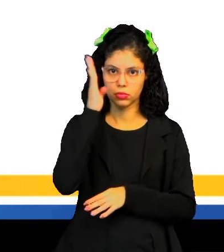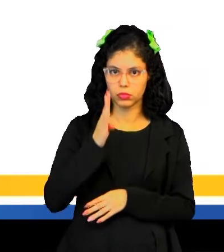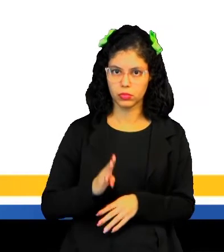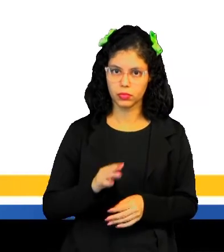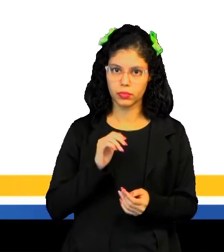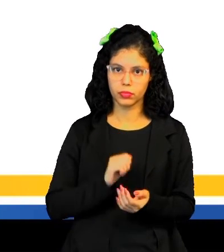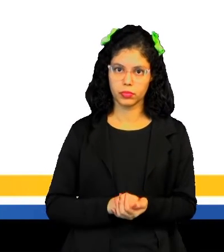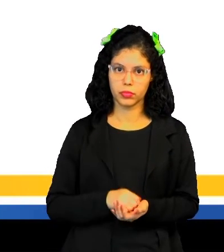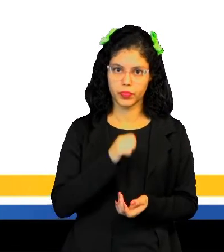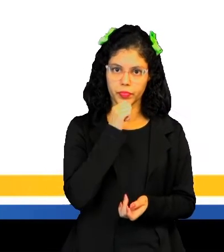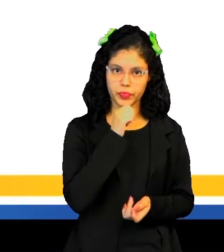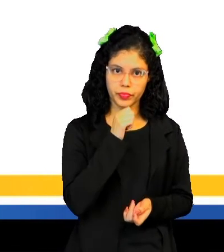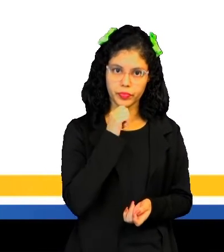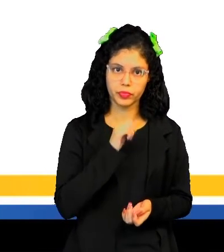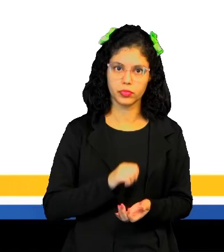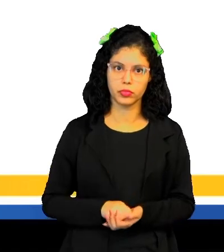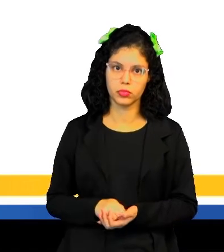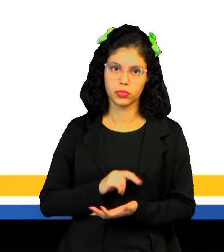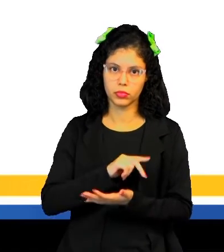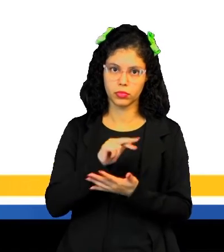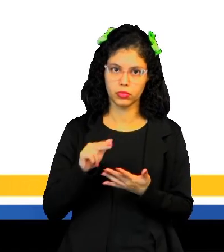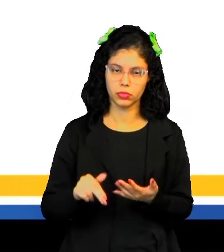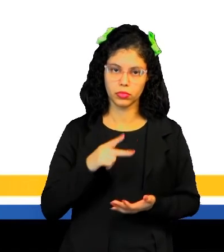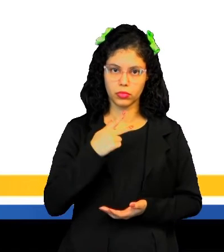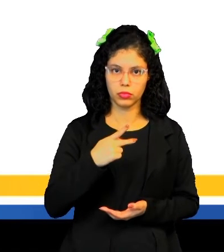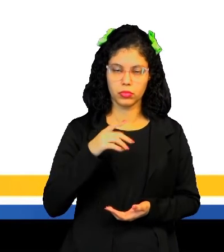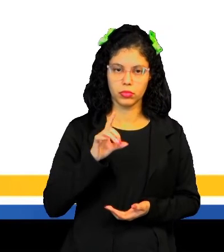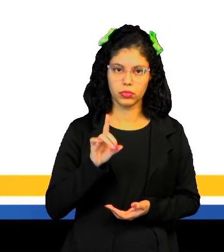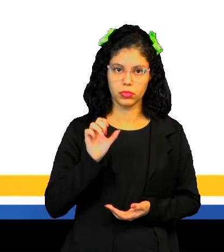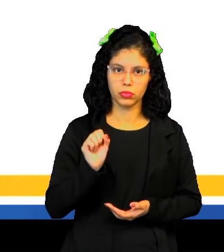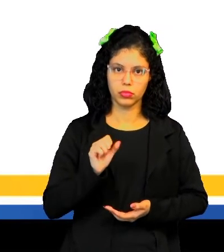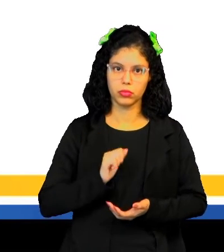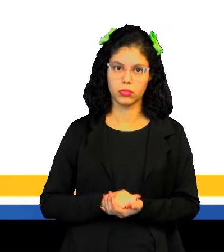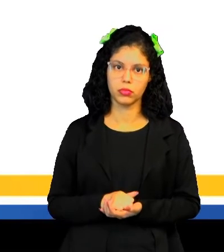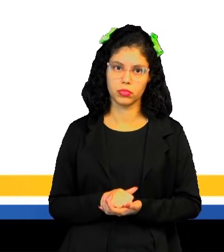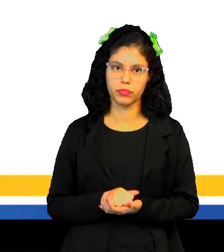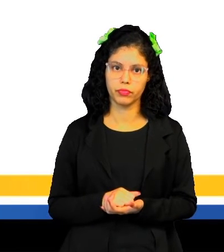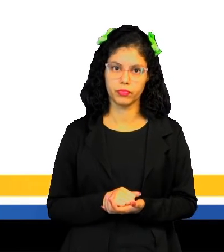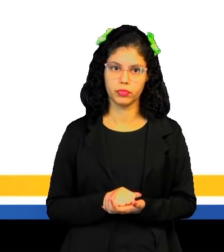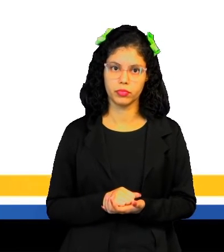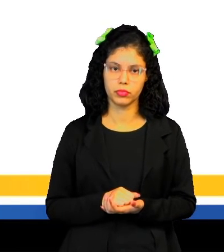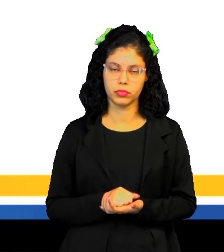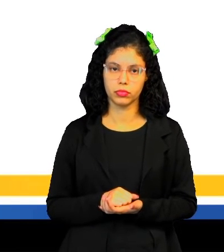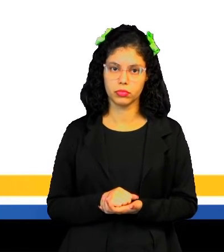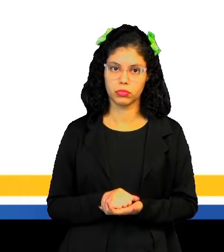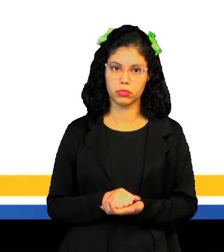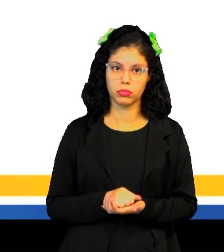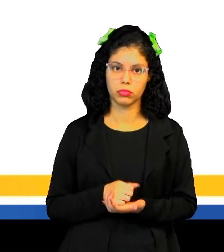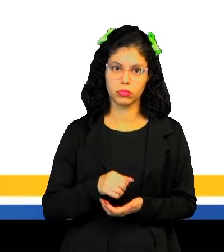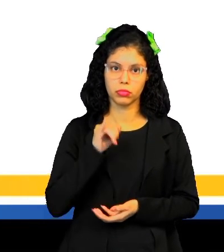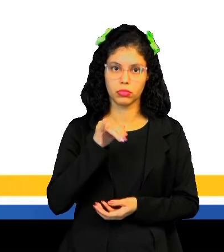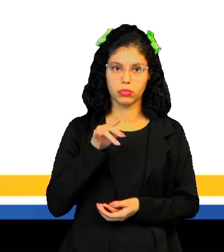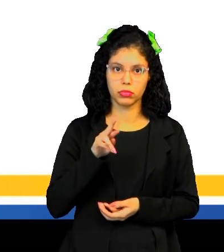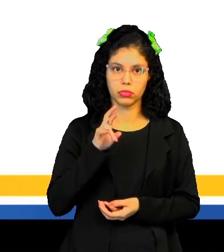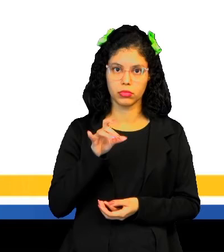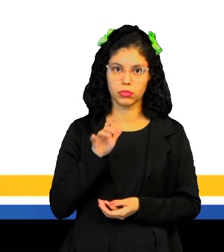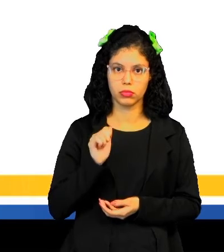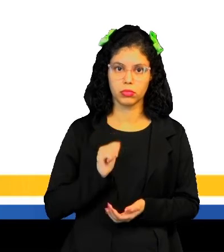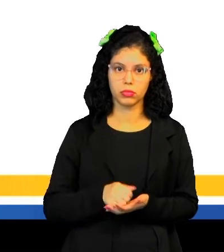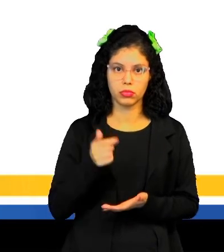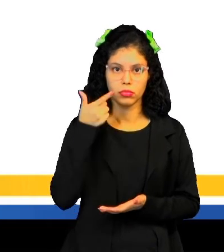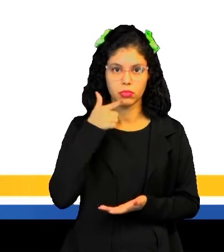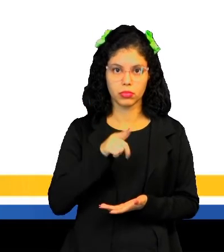Democrático Brasileiro, de oposição e de setores dissidentes do PDS. Ou letra E,